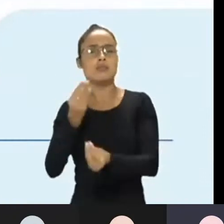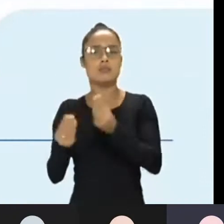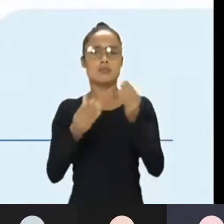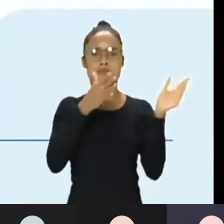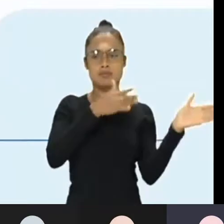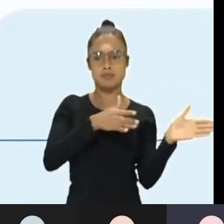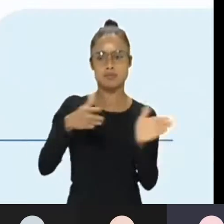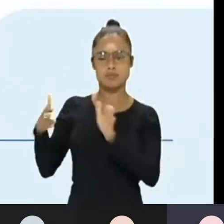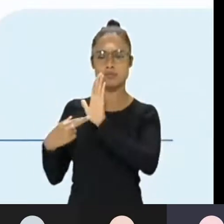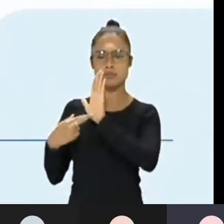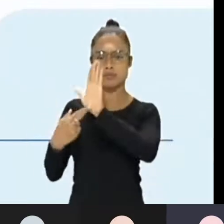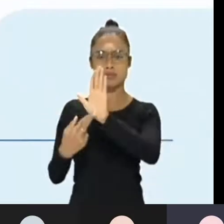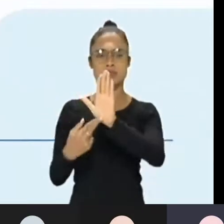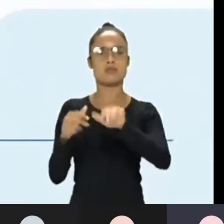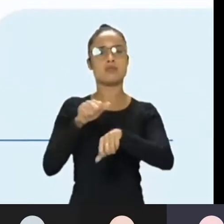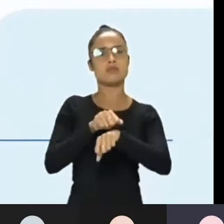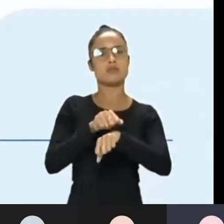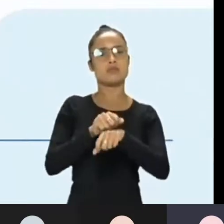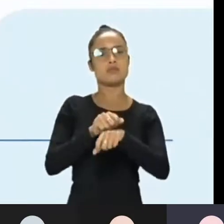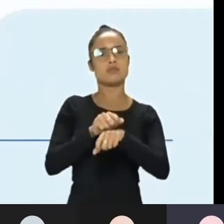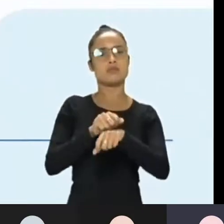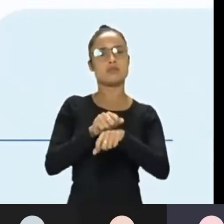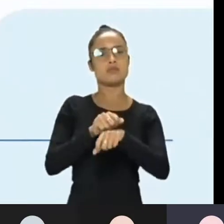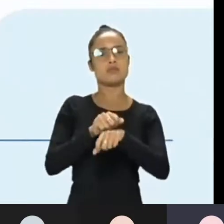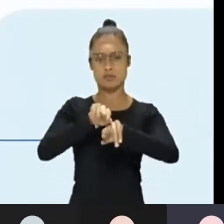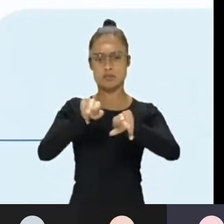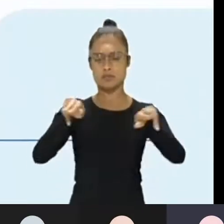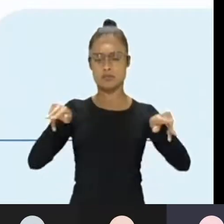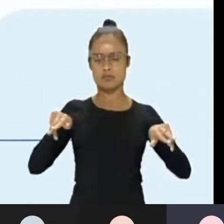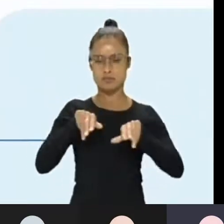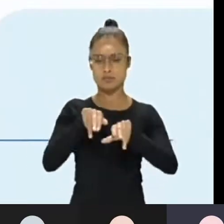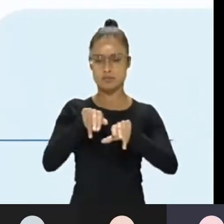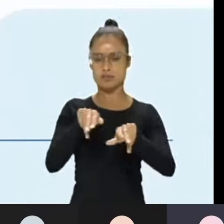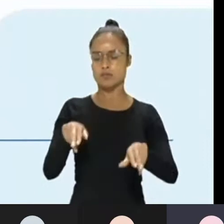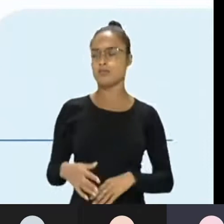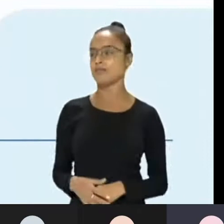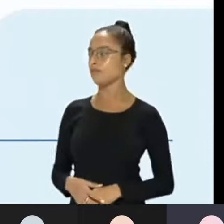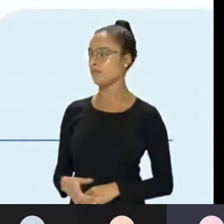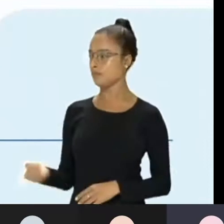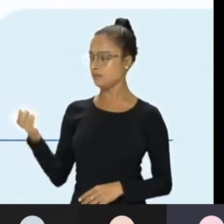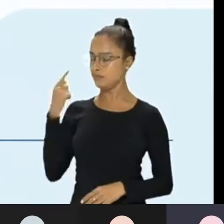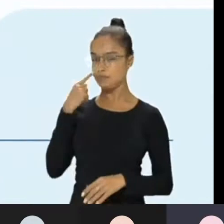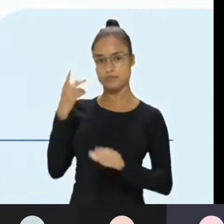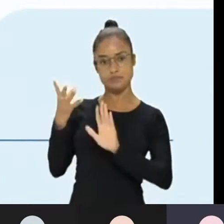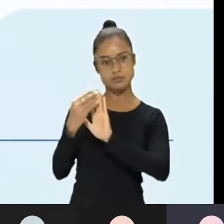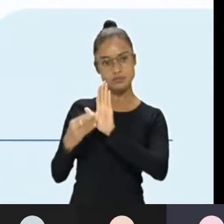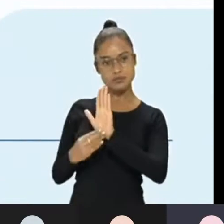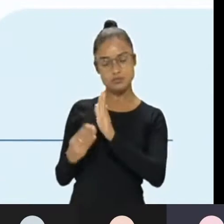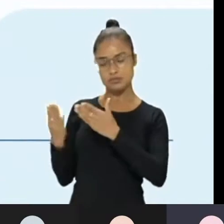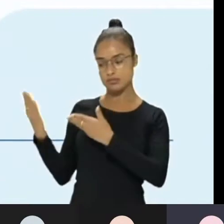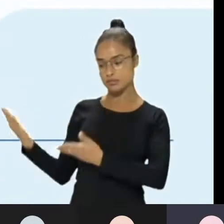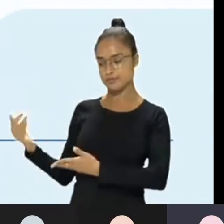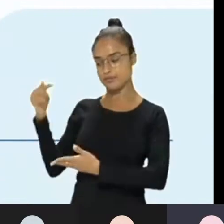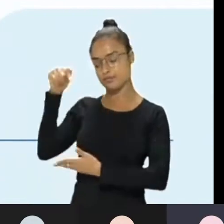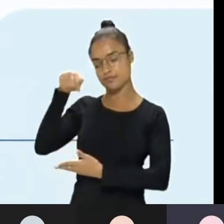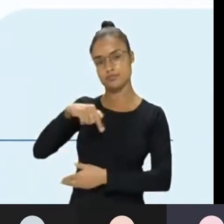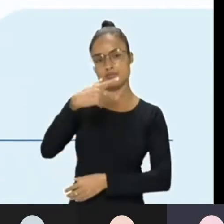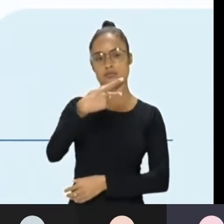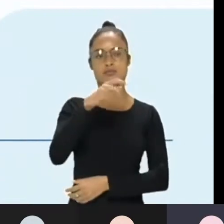ocorre a representação dos sólidos. Bem, no slide você viu que tinha um paralelepípedo. Eu trago aqui um